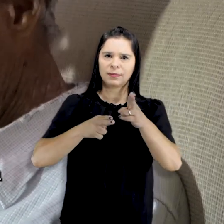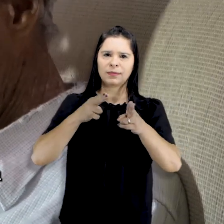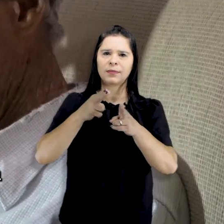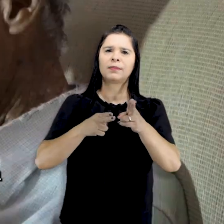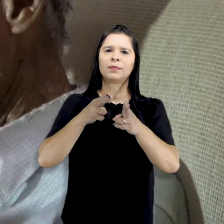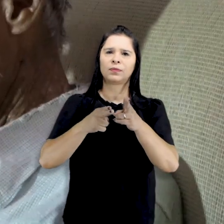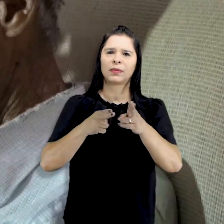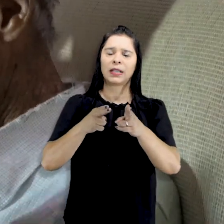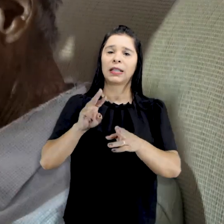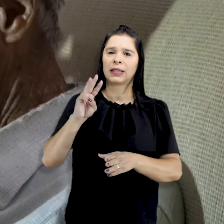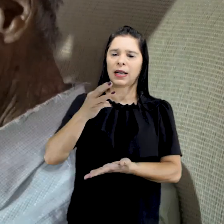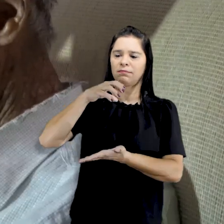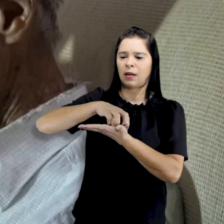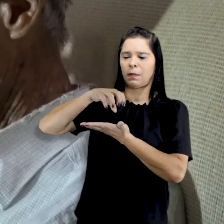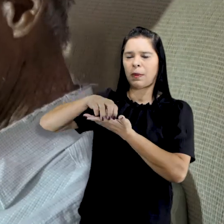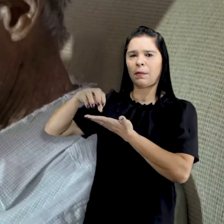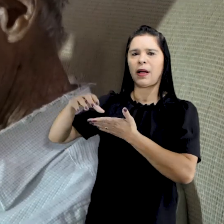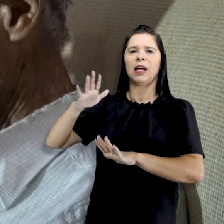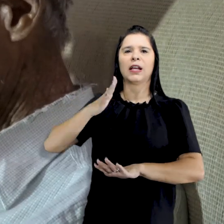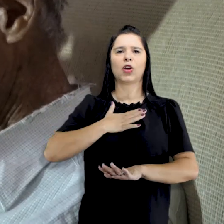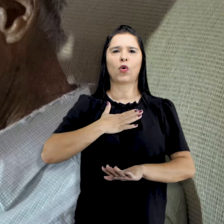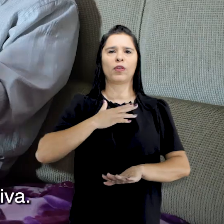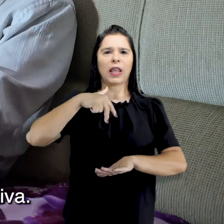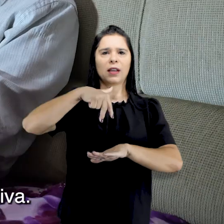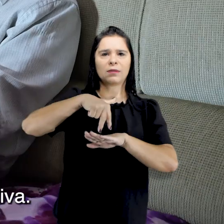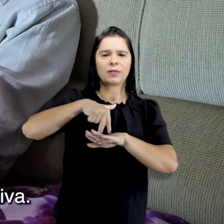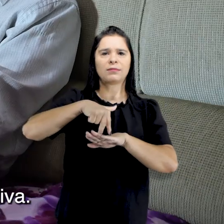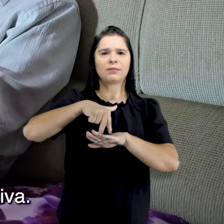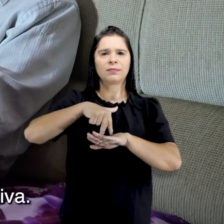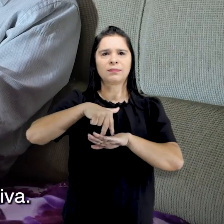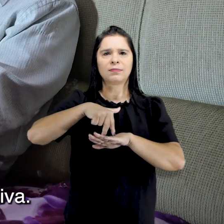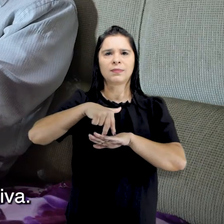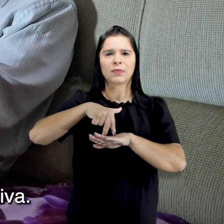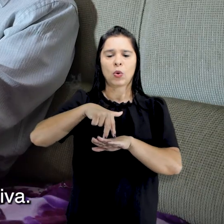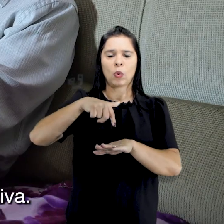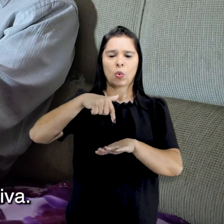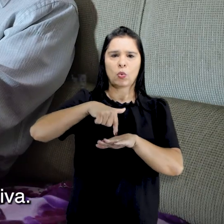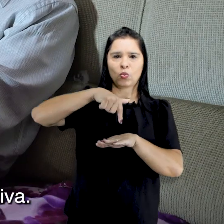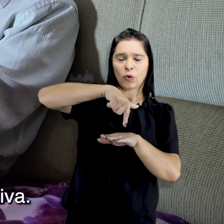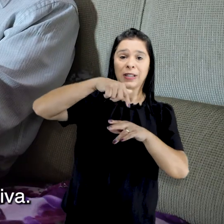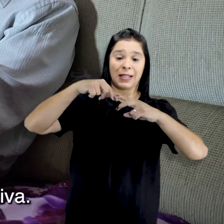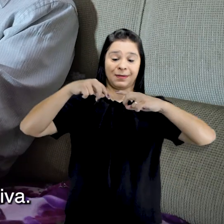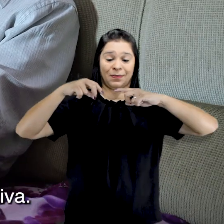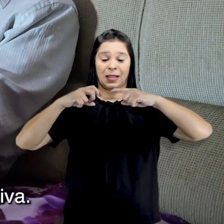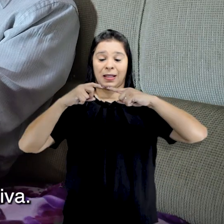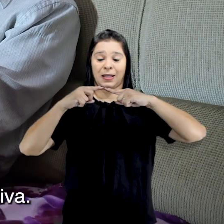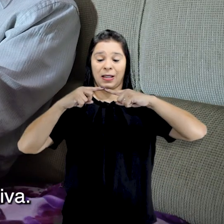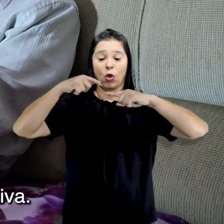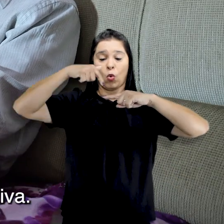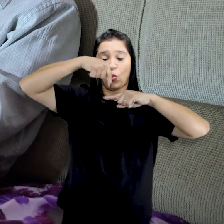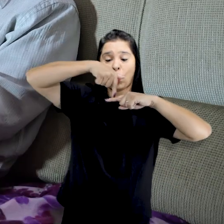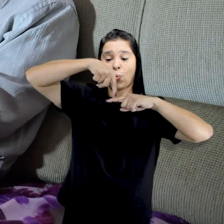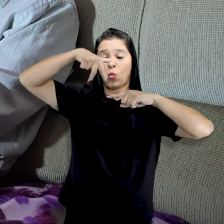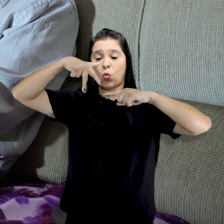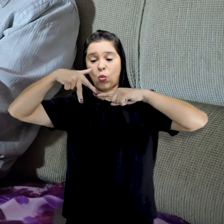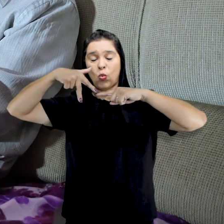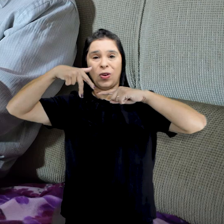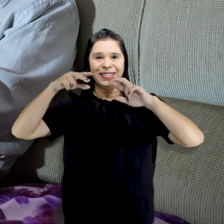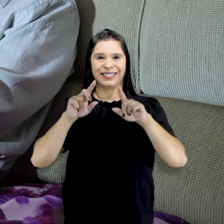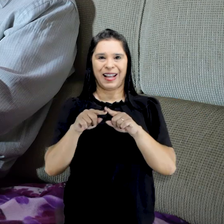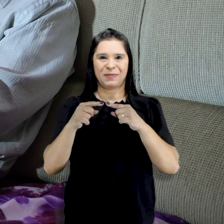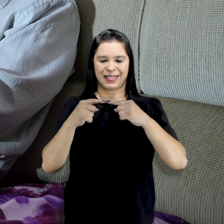3 pranchas, e eu fiquei em pé no limpa-trilho dela, um pé em cima da locomotiva